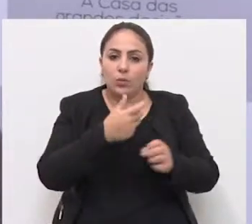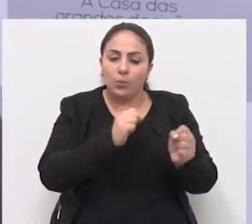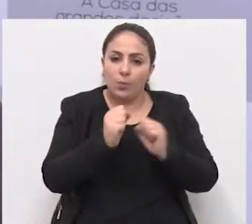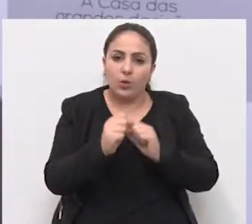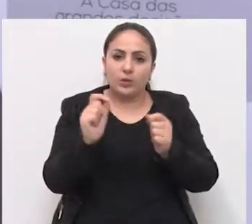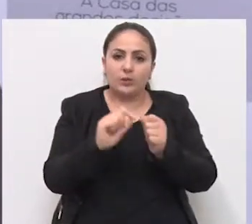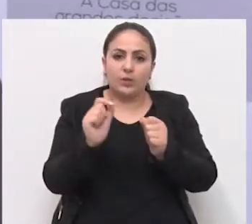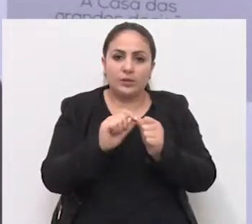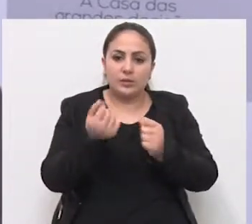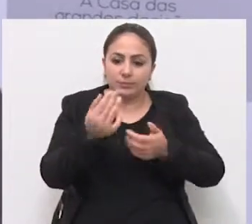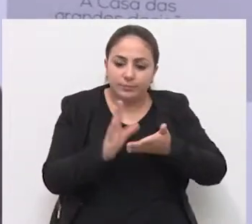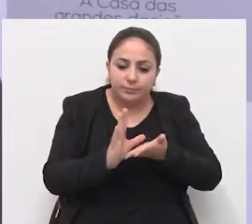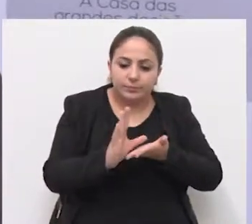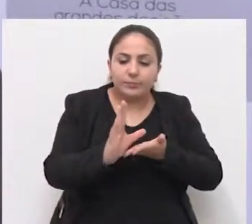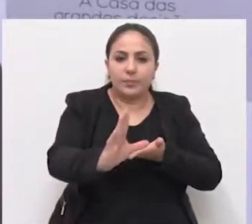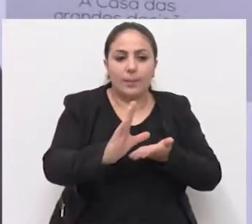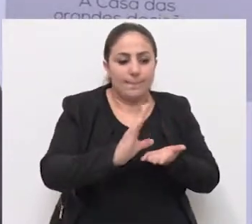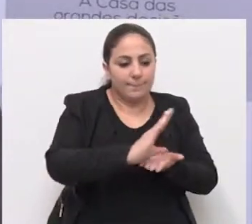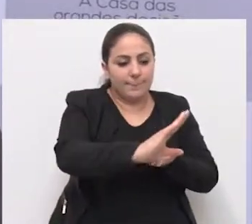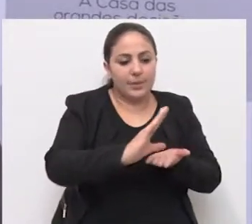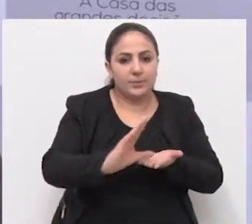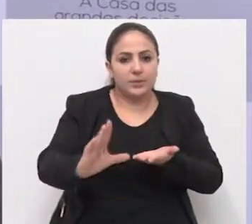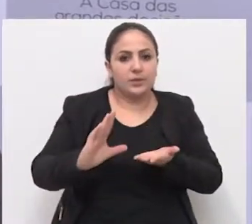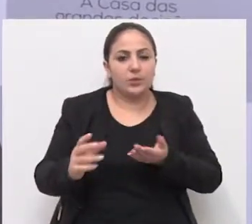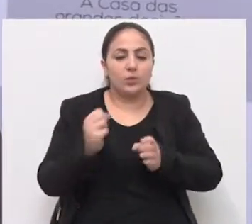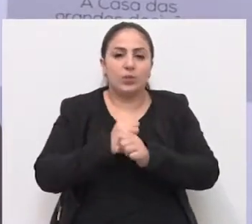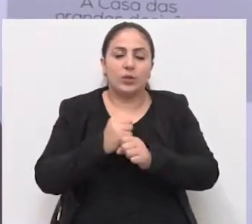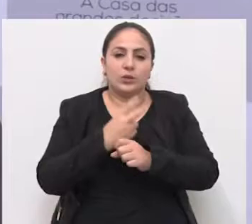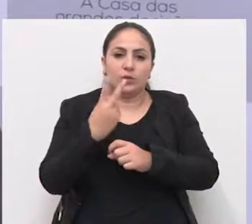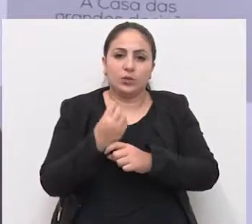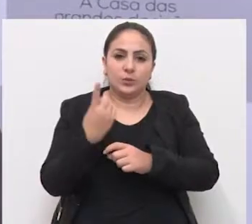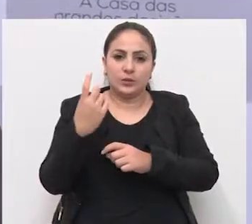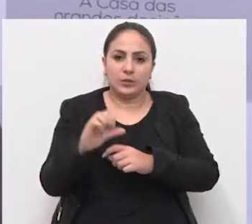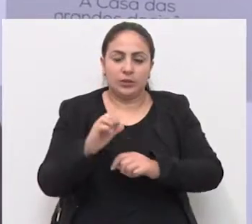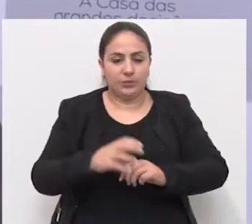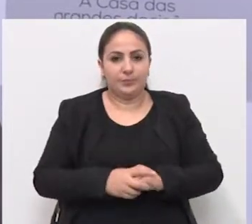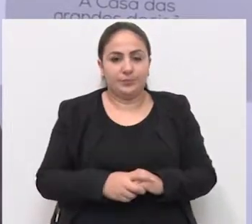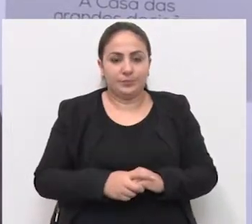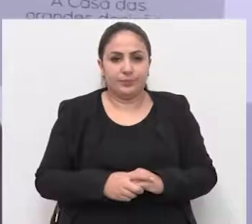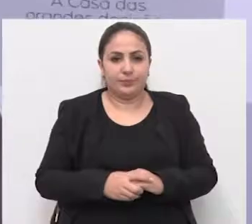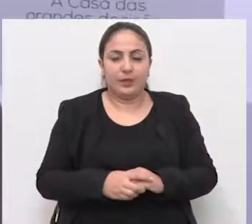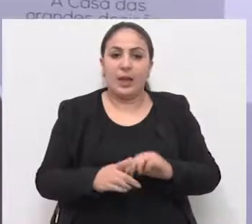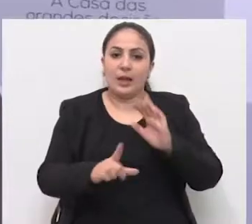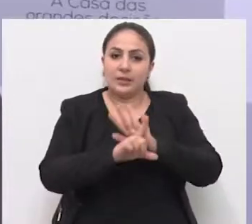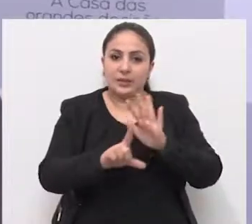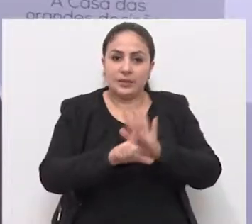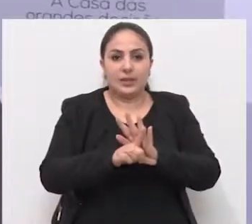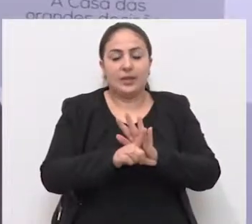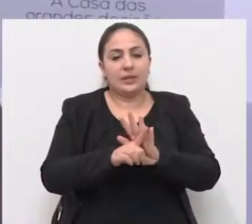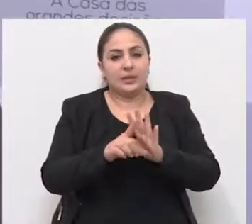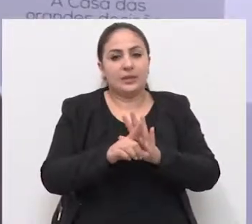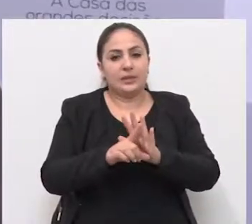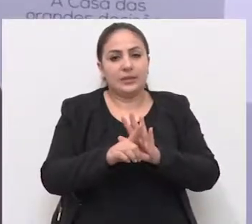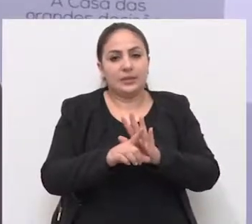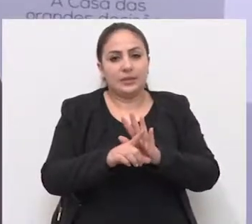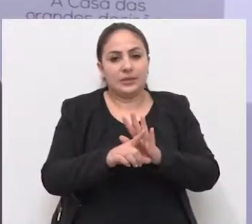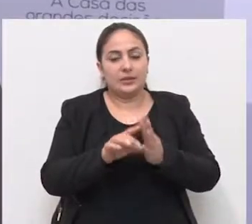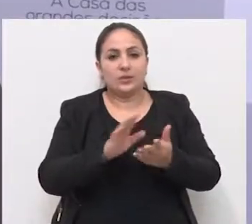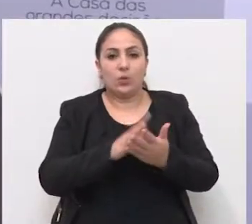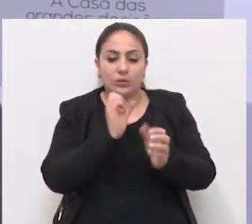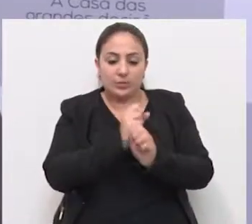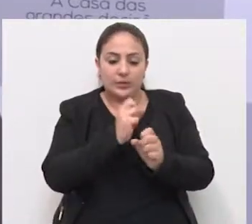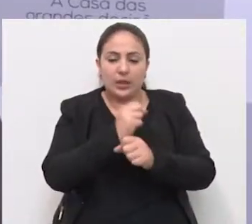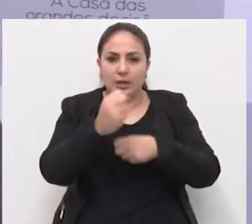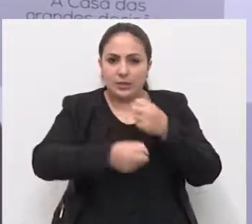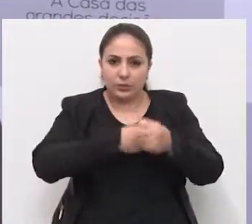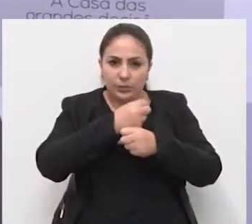quantidade de quanto nós vamos poder executar com os recursos que estão previstos para o ano de 2019. A Lei de Diretrizes Orçamentárias,